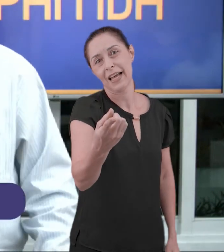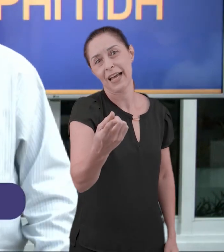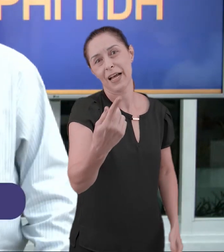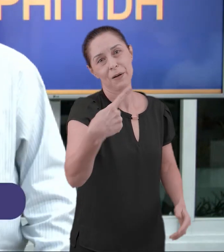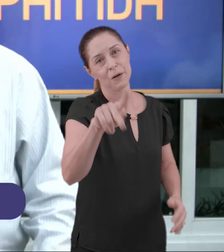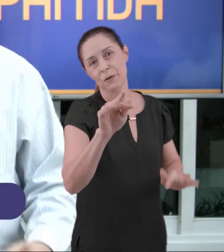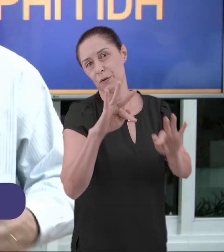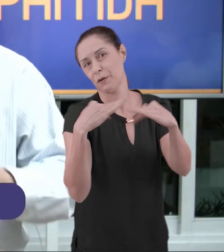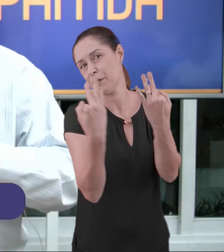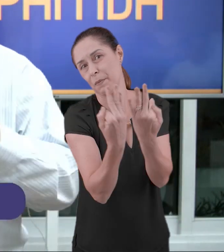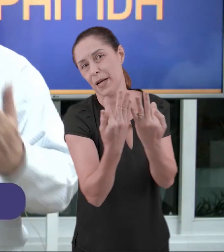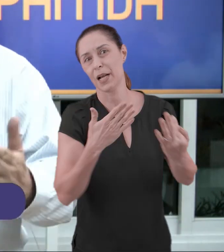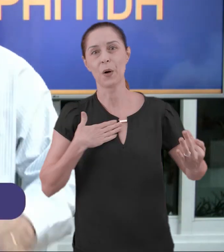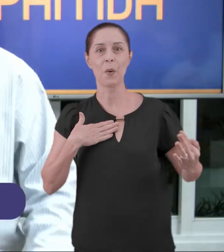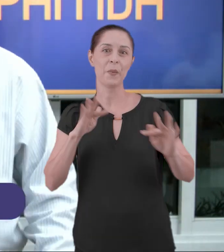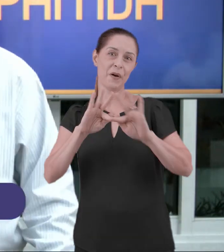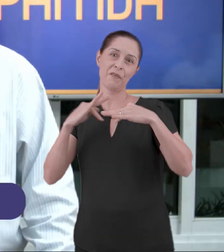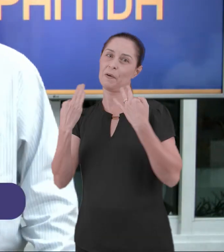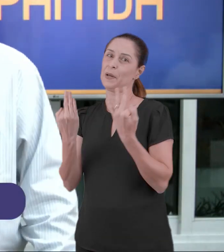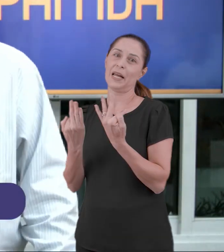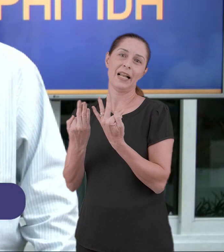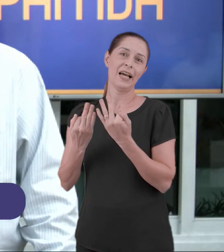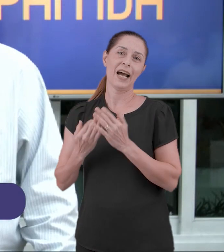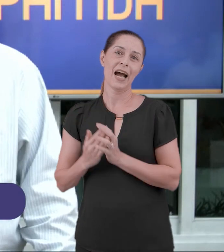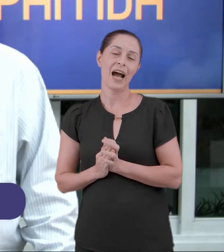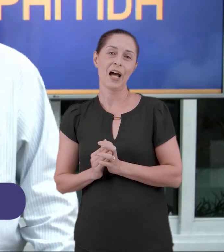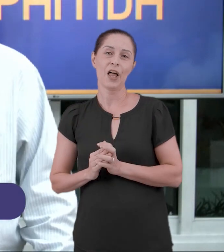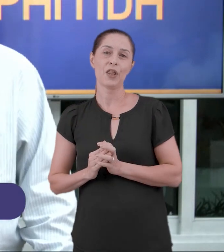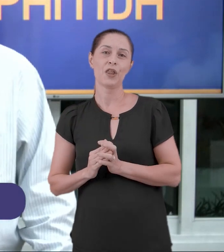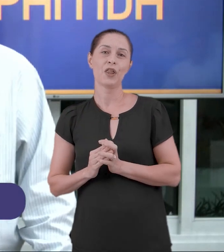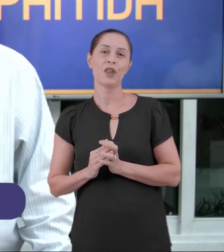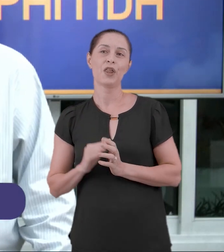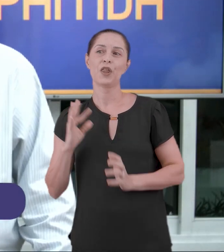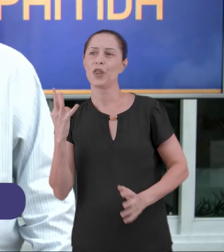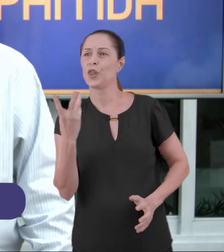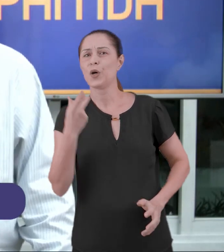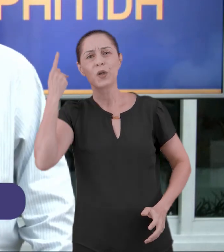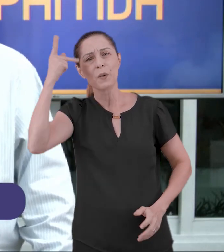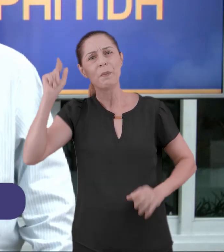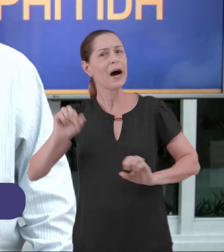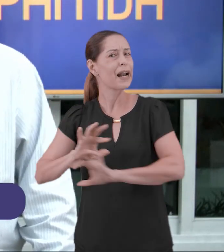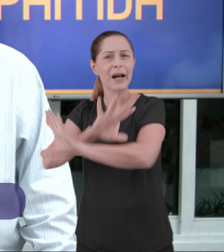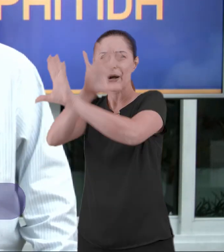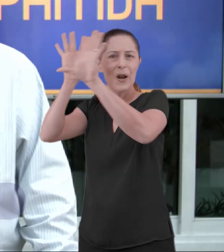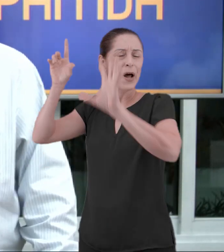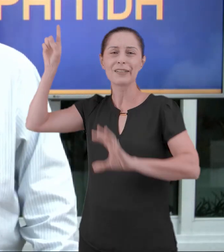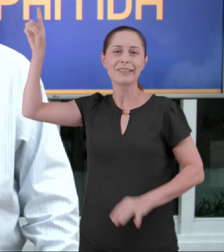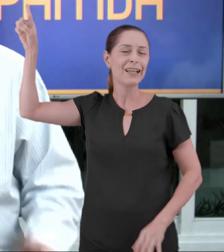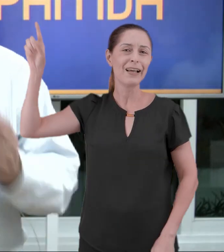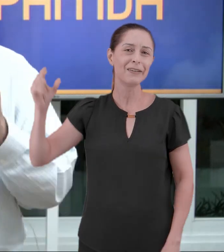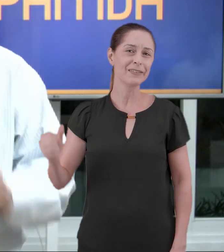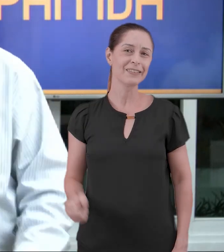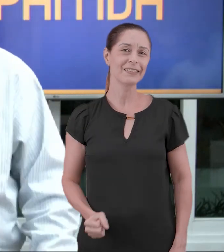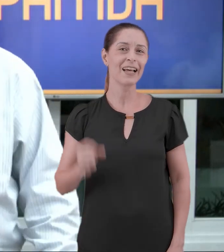família, com as nossas famílias, tudo isso vai promover a glória de Deus. Deus abençoe você,